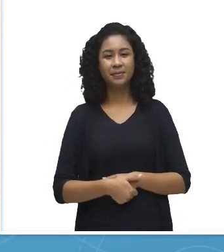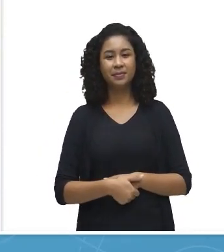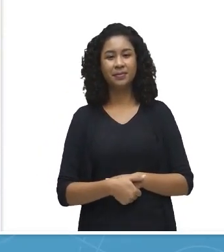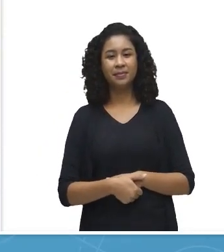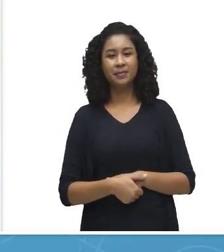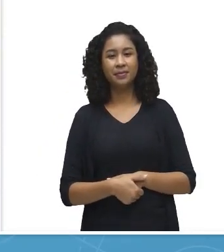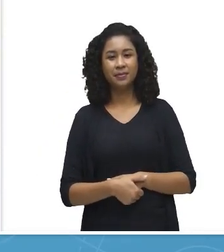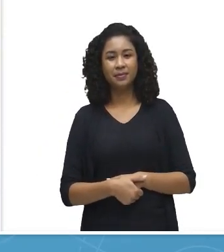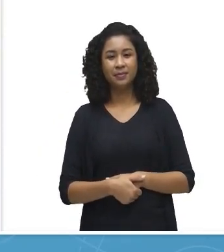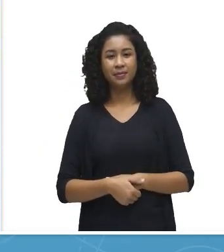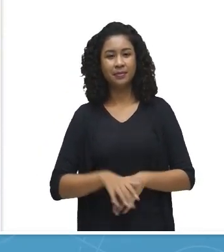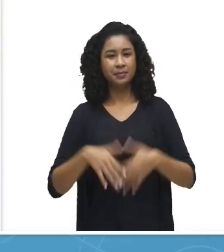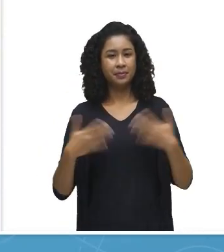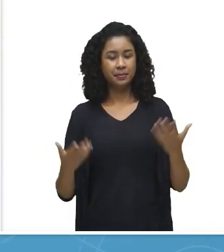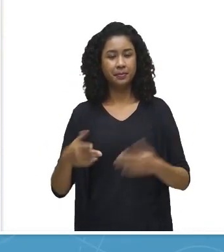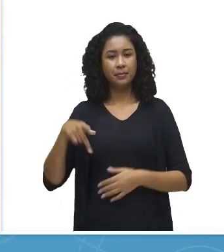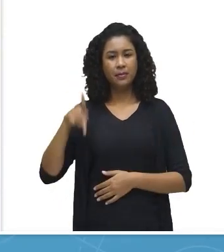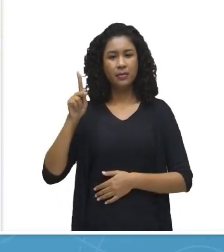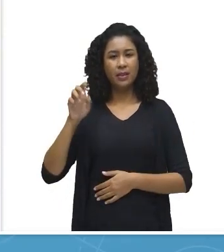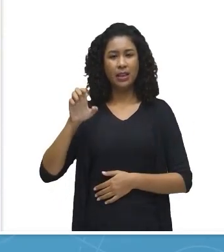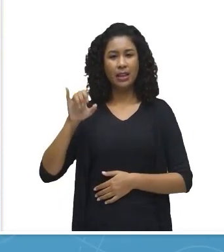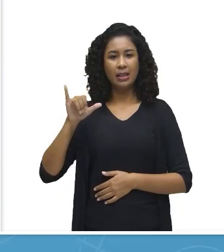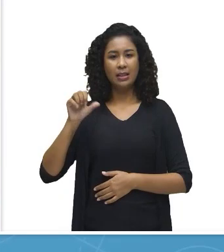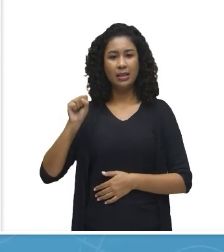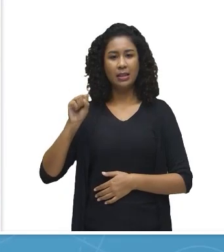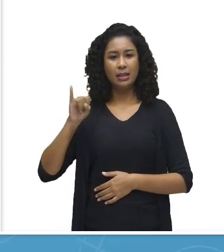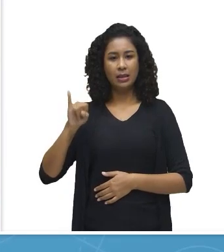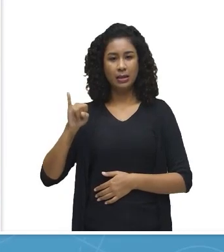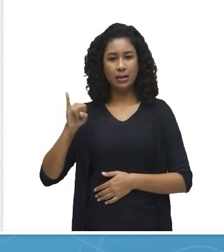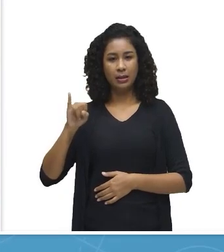a Casey Emanuela,